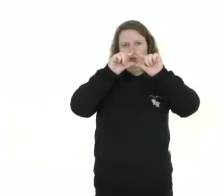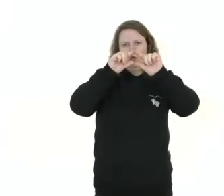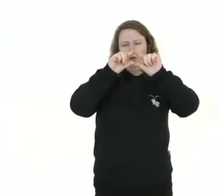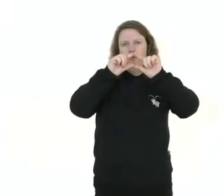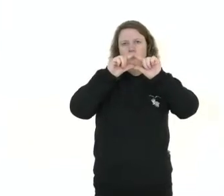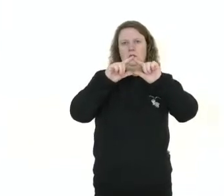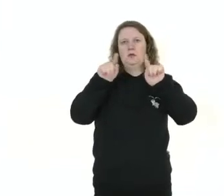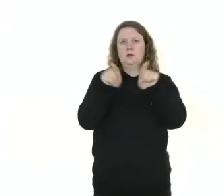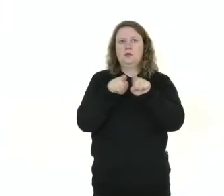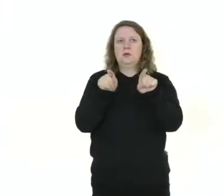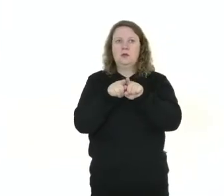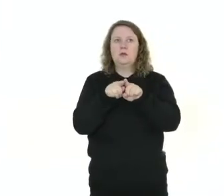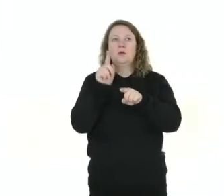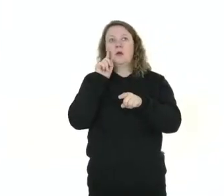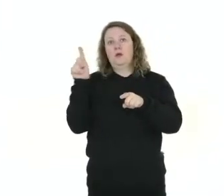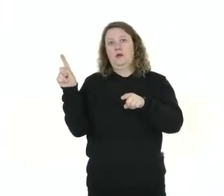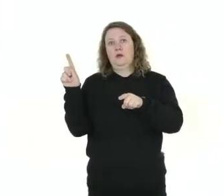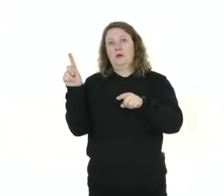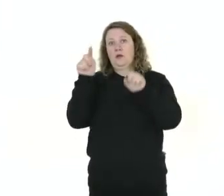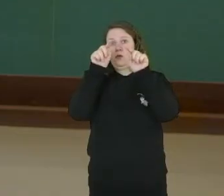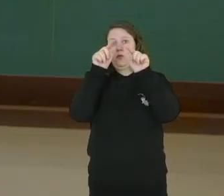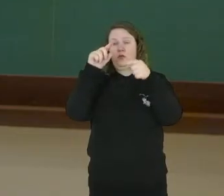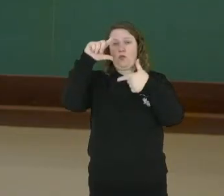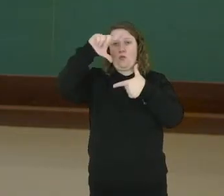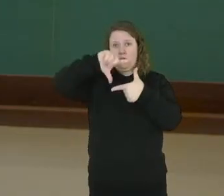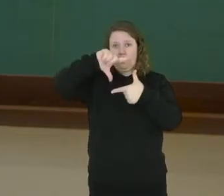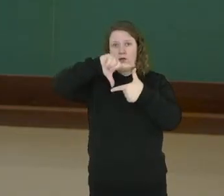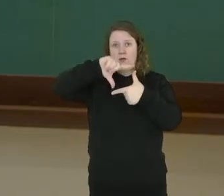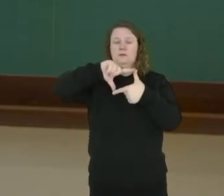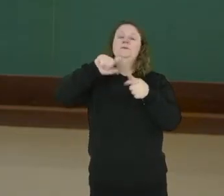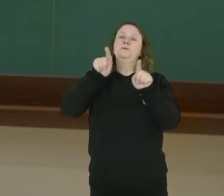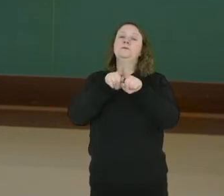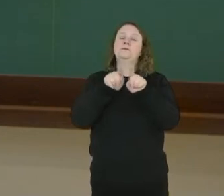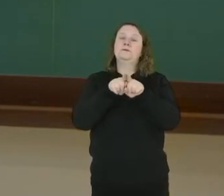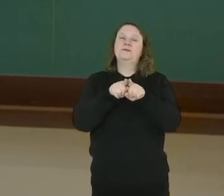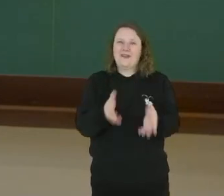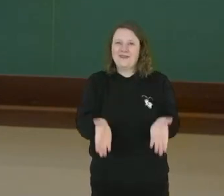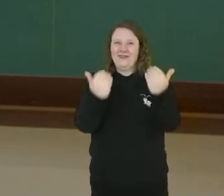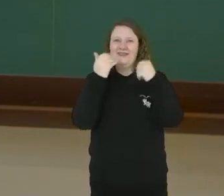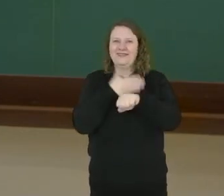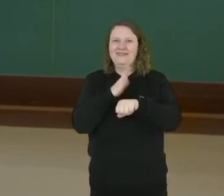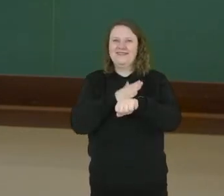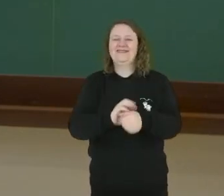um paralelograma e um quadrado. Tá bom? Vamos lá?